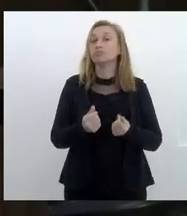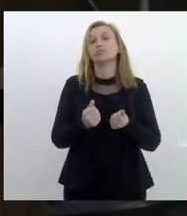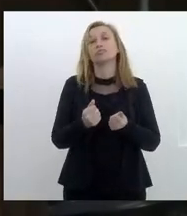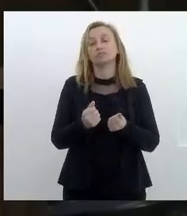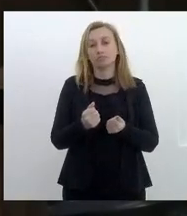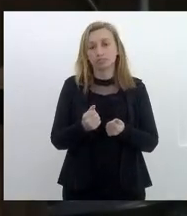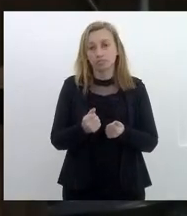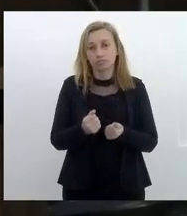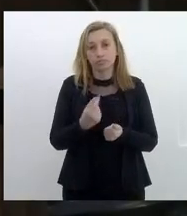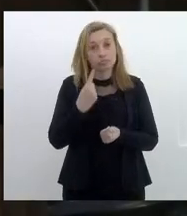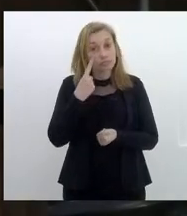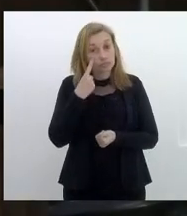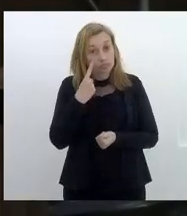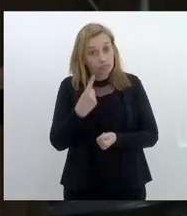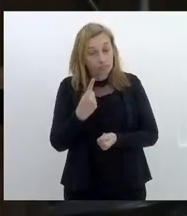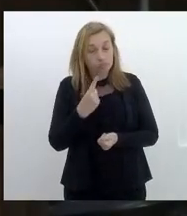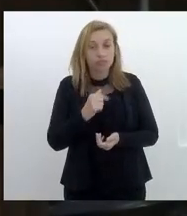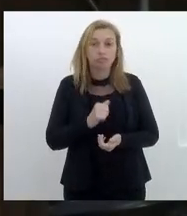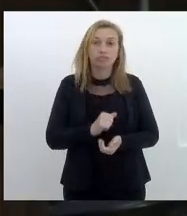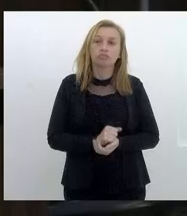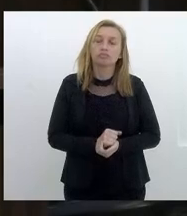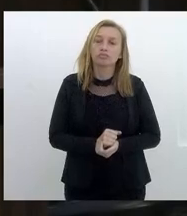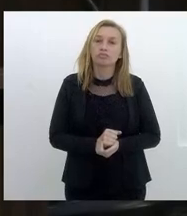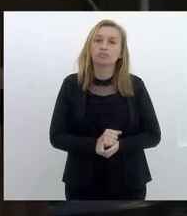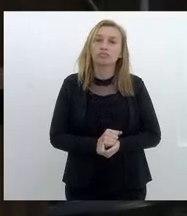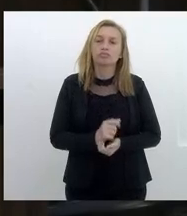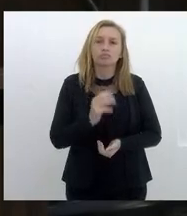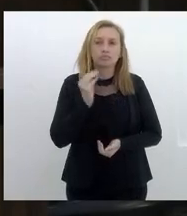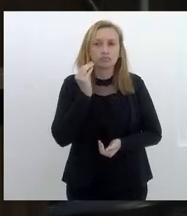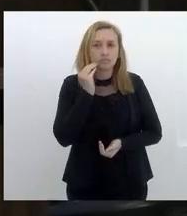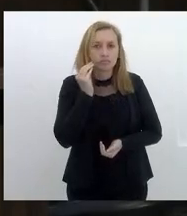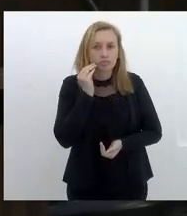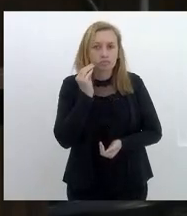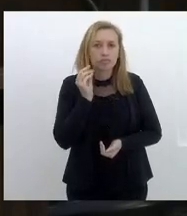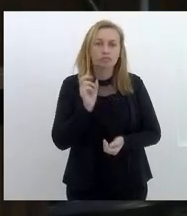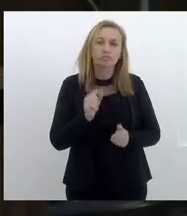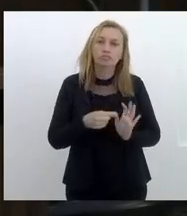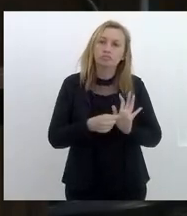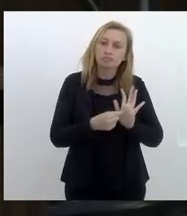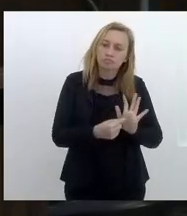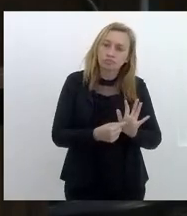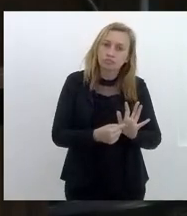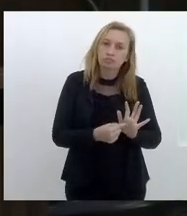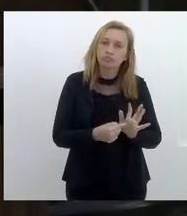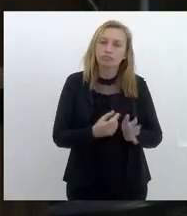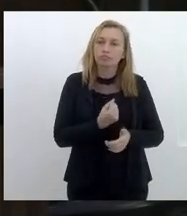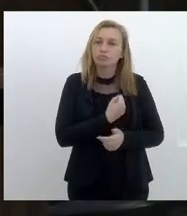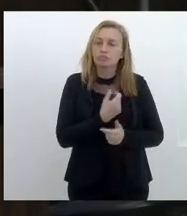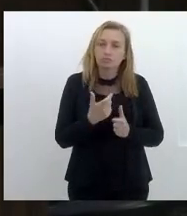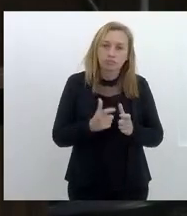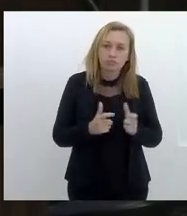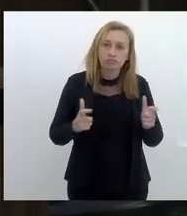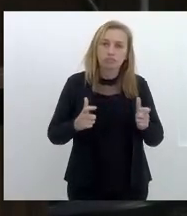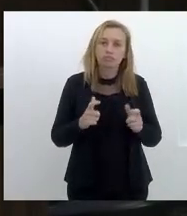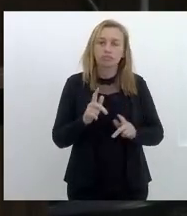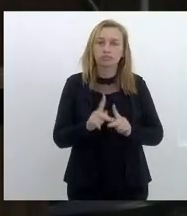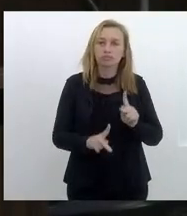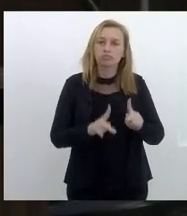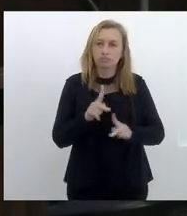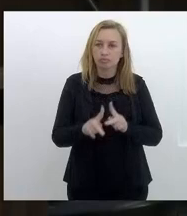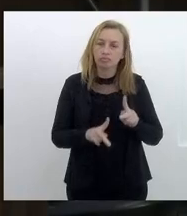para ver e tentar identificar demandas da